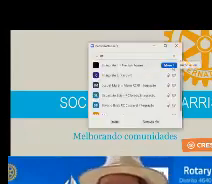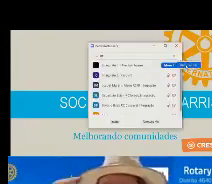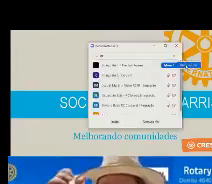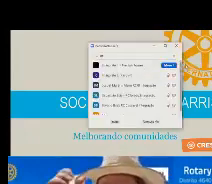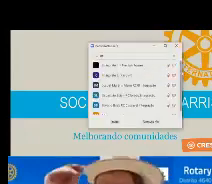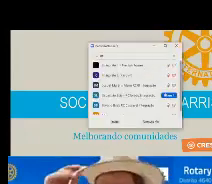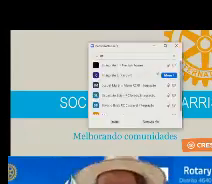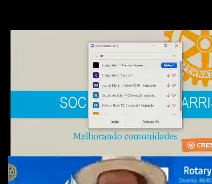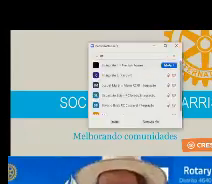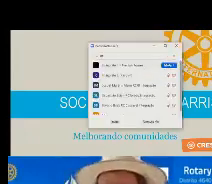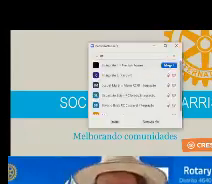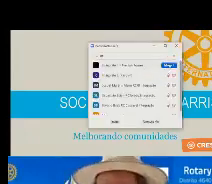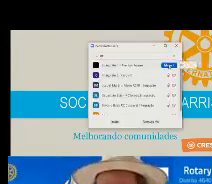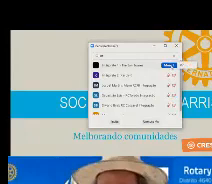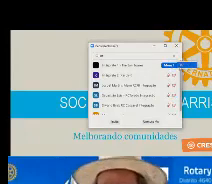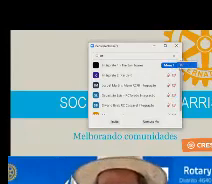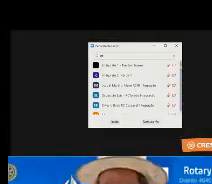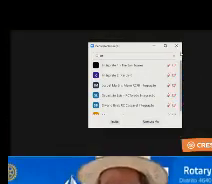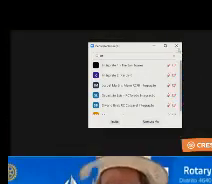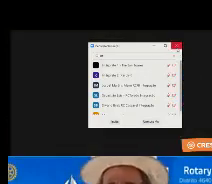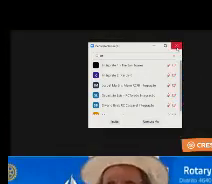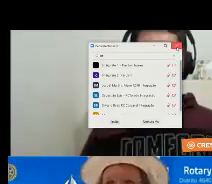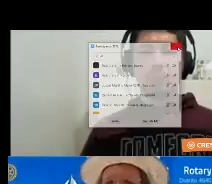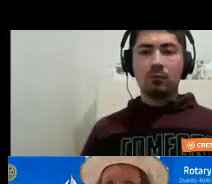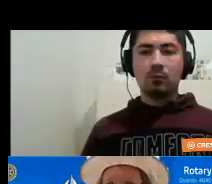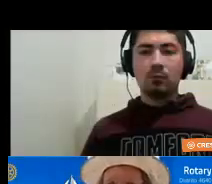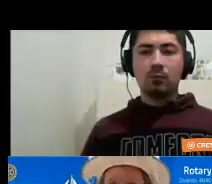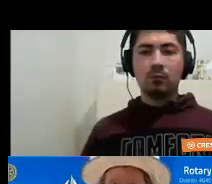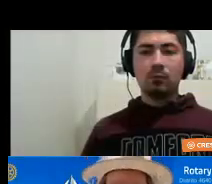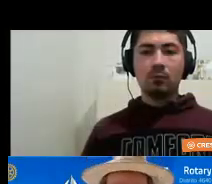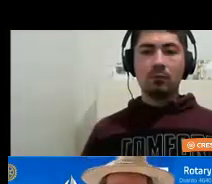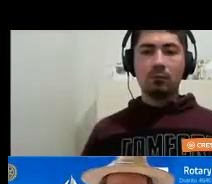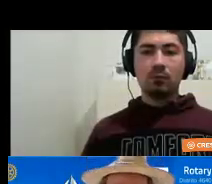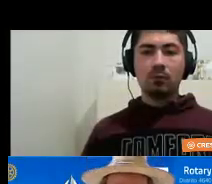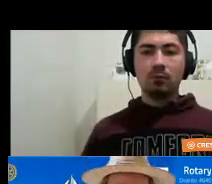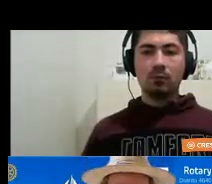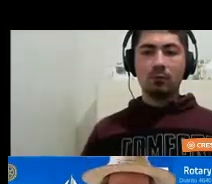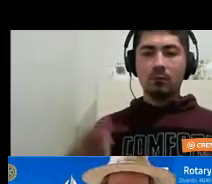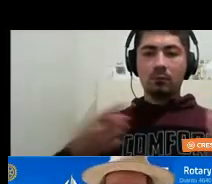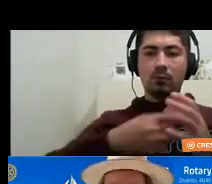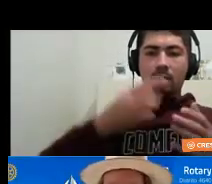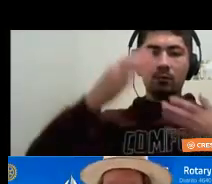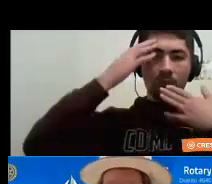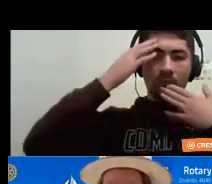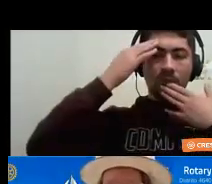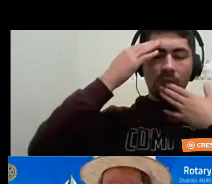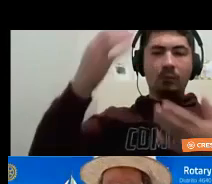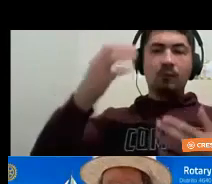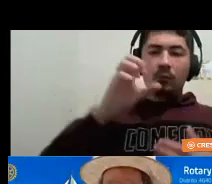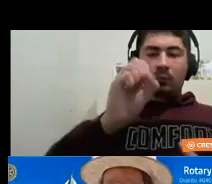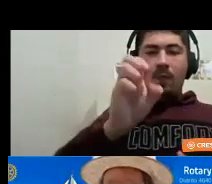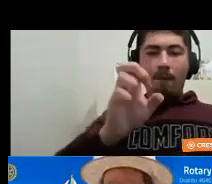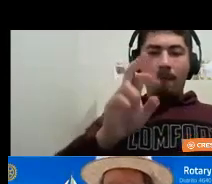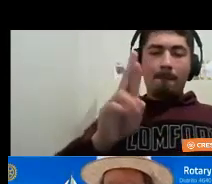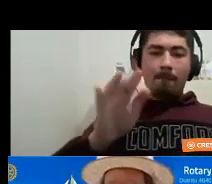velho e tem dificuldade com a tecnologia. Bom, vamos lá, pessoal. Primeiro, eu quero agradecer ao Sérgio aí pela oportunidade de falar um pouquinho sobre a